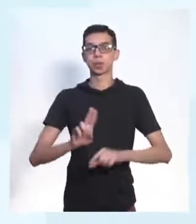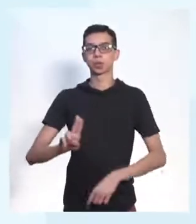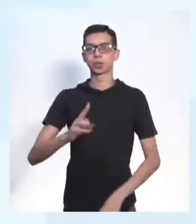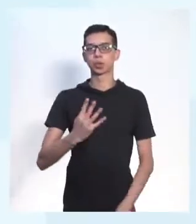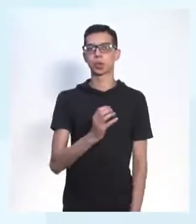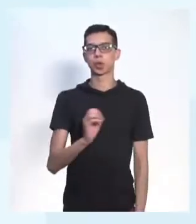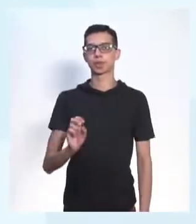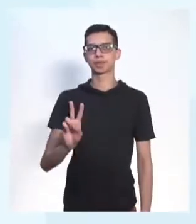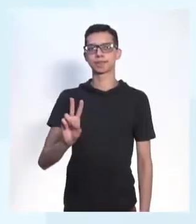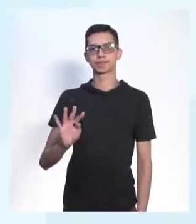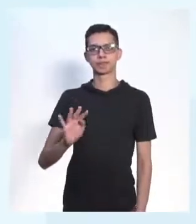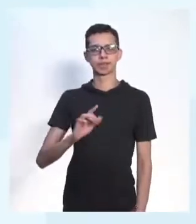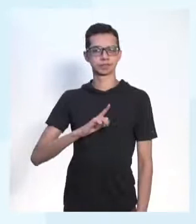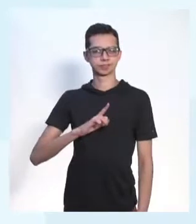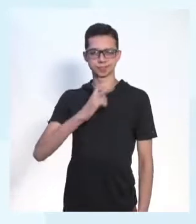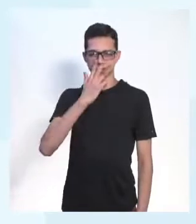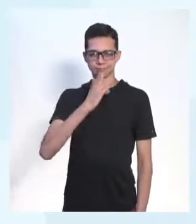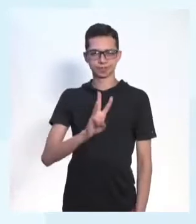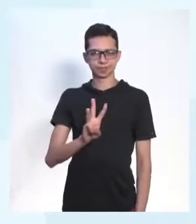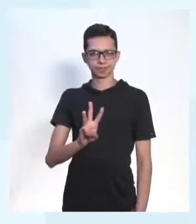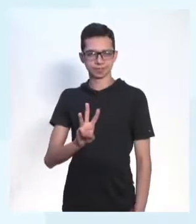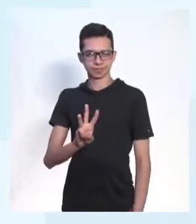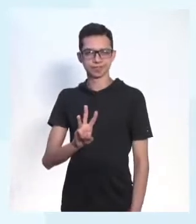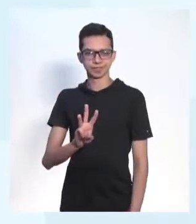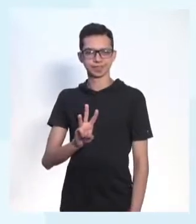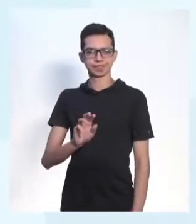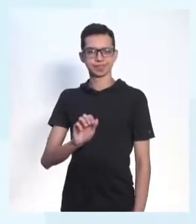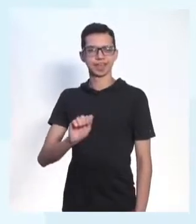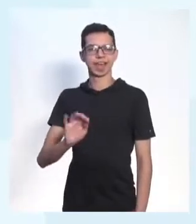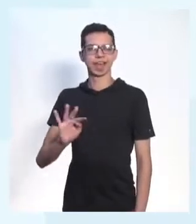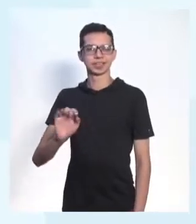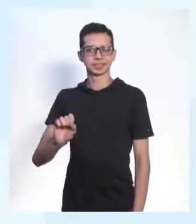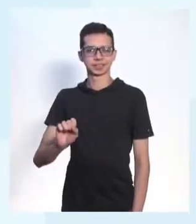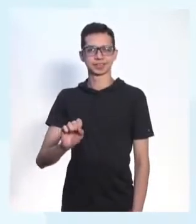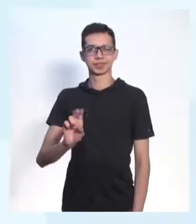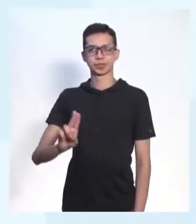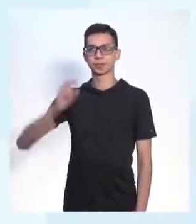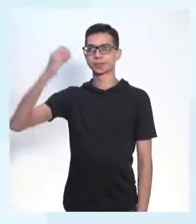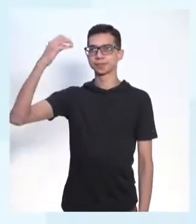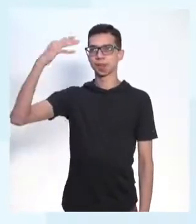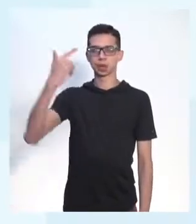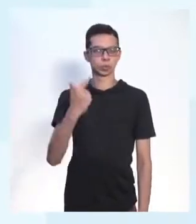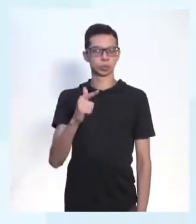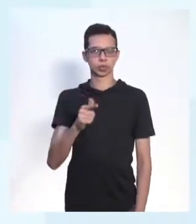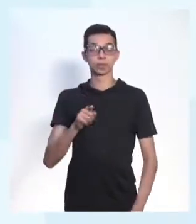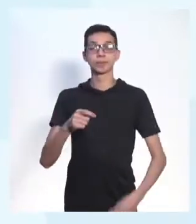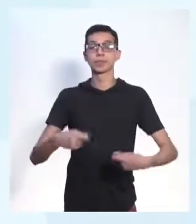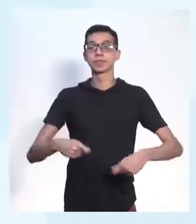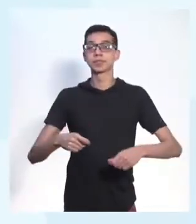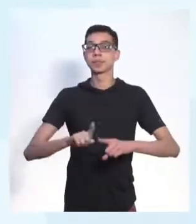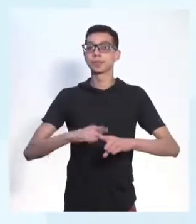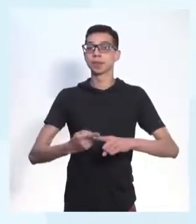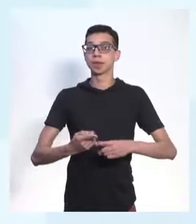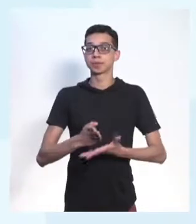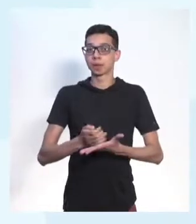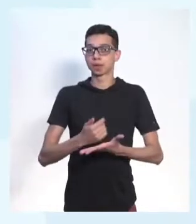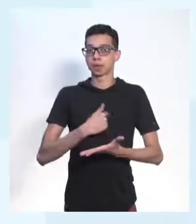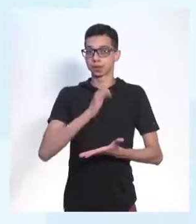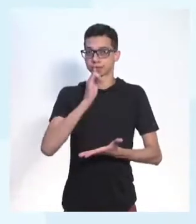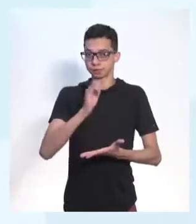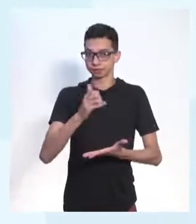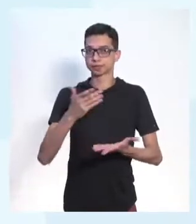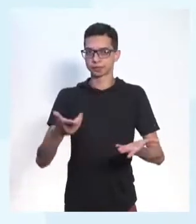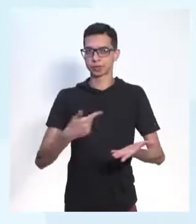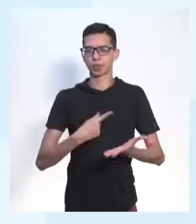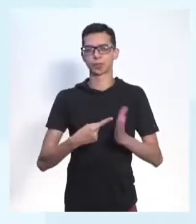400 watts, E né? não tinha potência. Não tinha potência, né? Você precisaria ter mais batatas, né? Até mostrei o vídeo para vocês. Então essas aulas